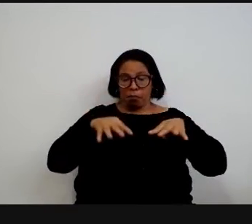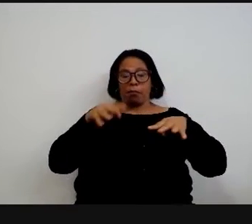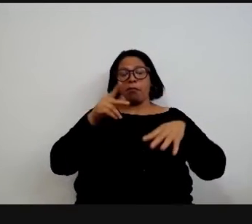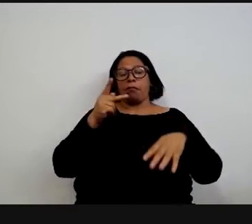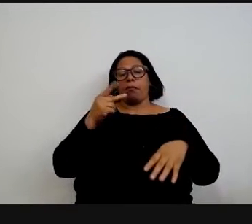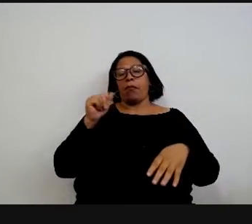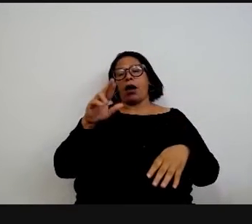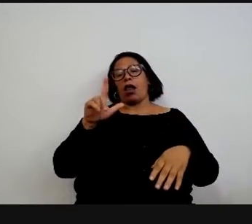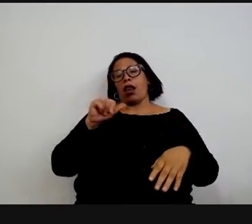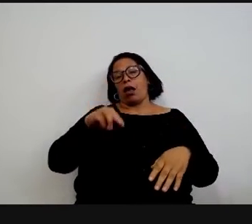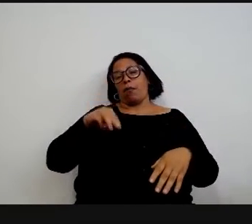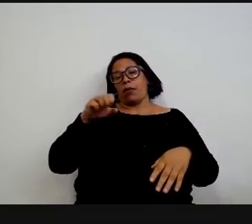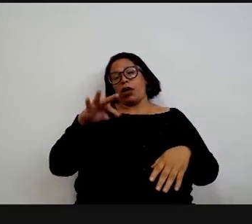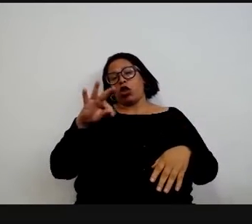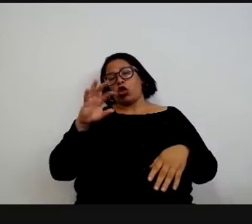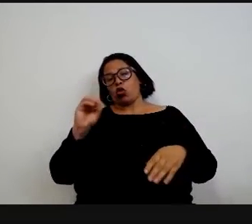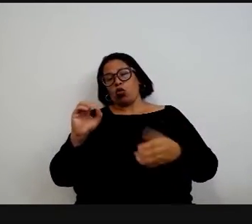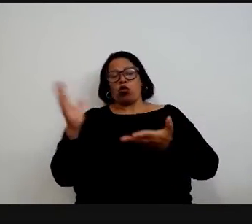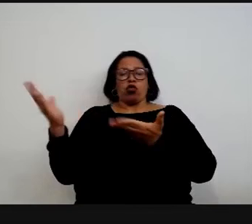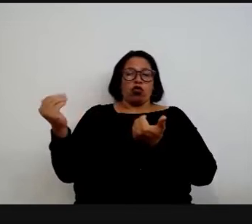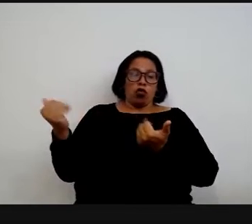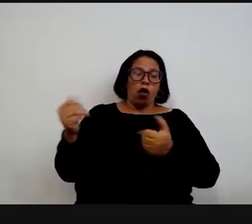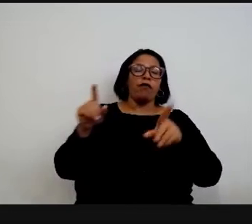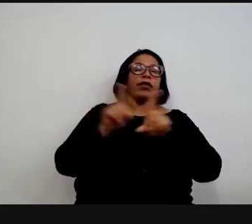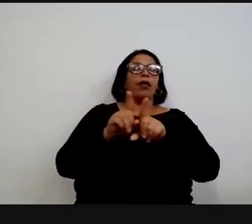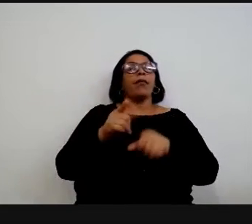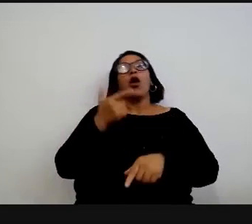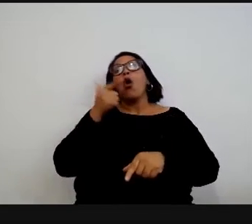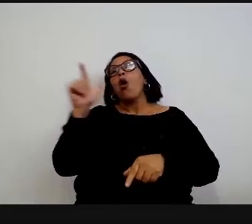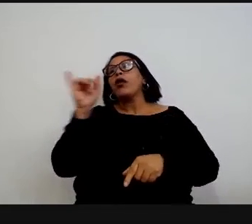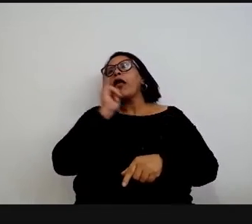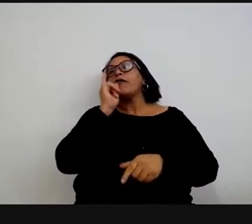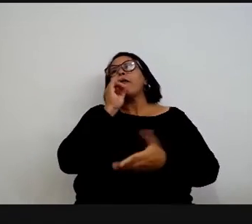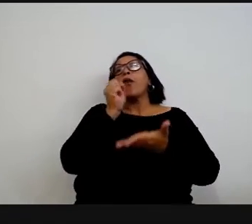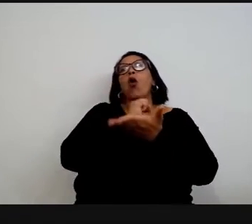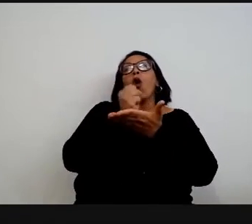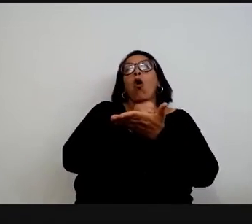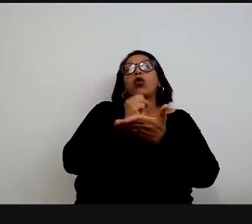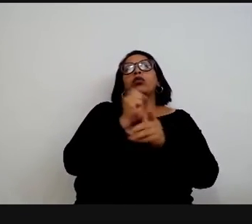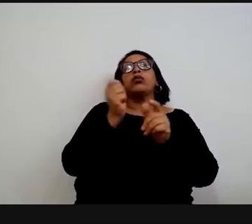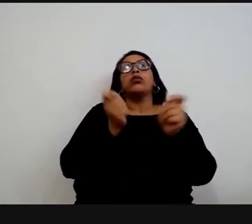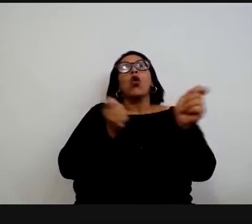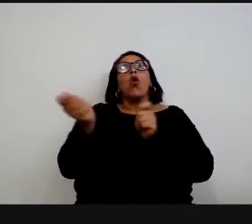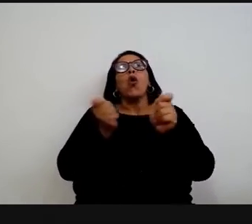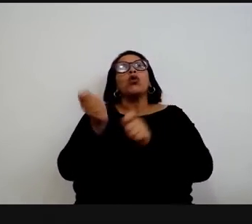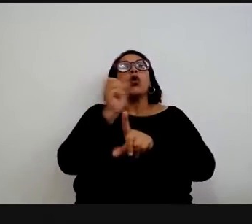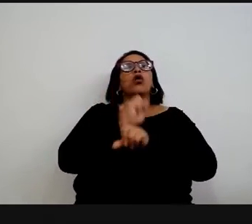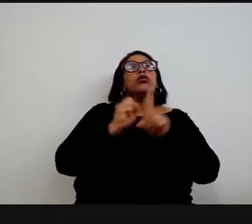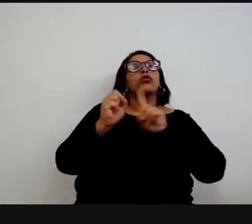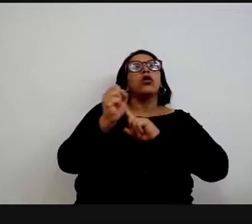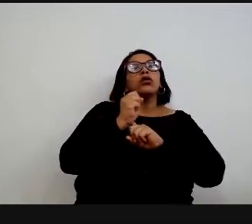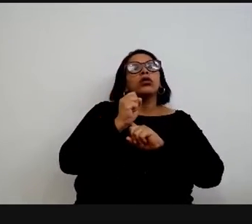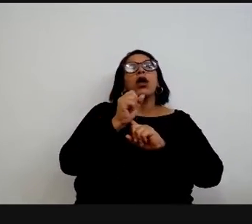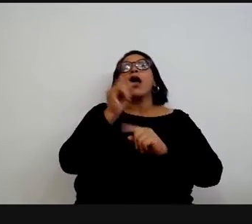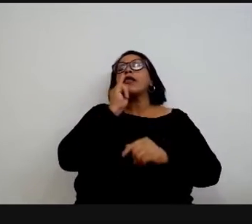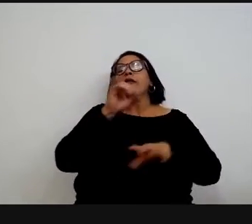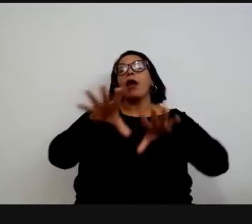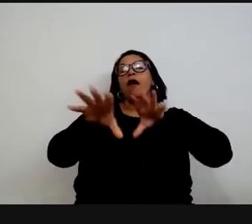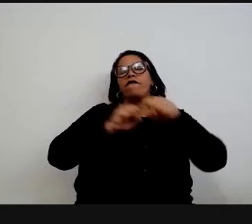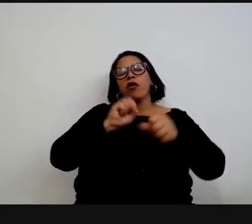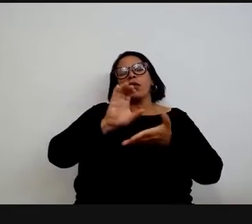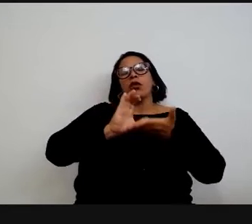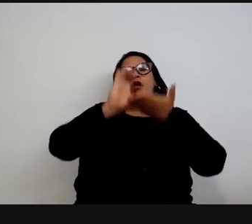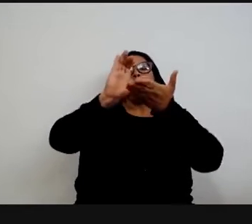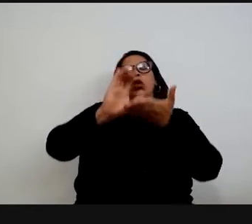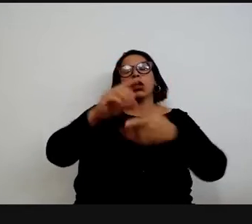eu estava falando dos jovens, mas também para outros públicos. Por exemplo, controle social, a formação dos nossos conselheiros de